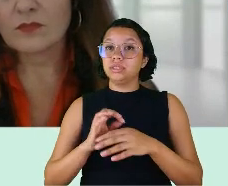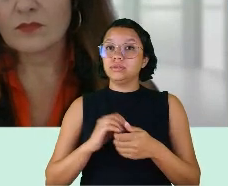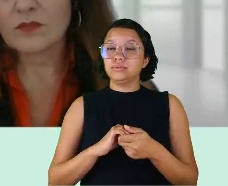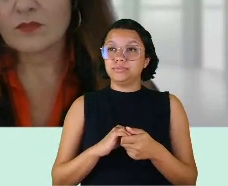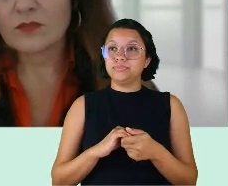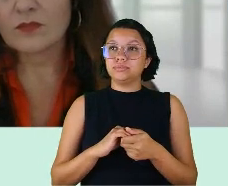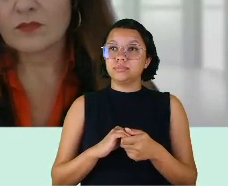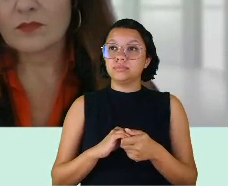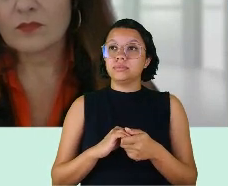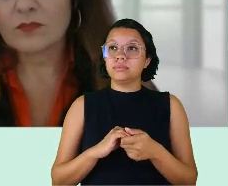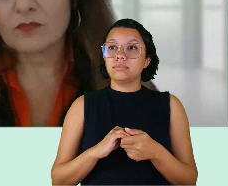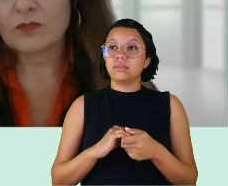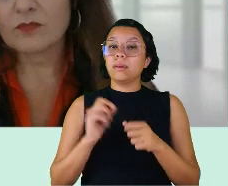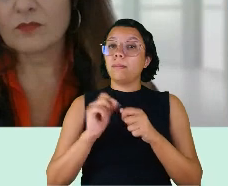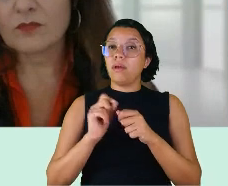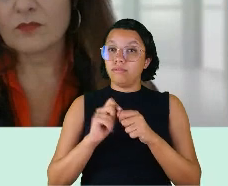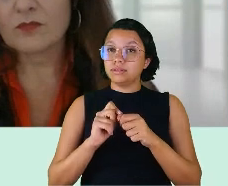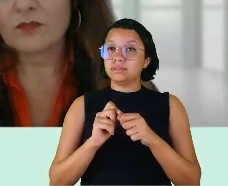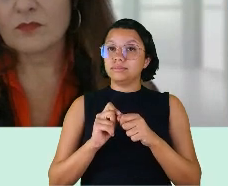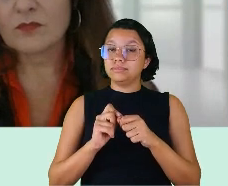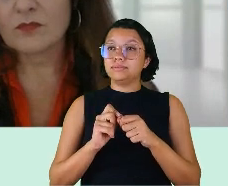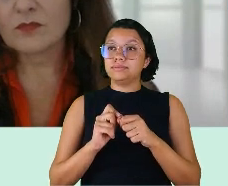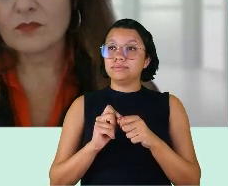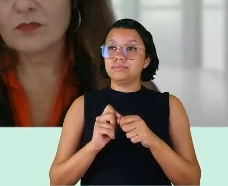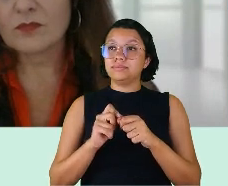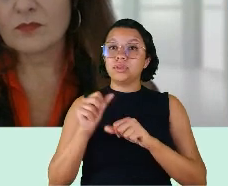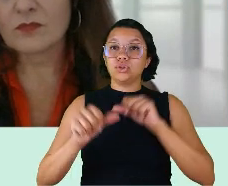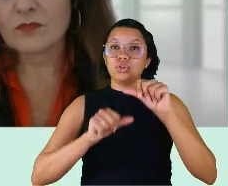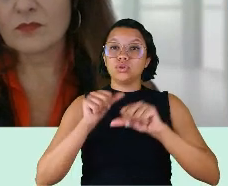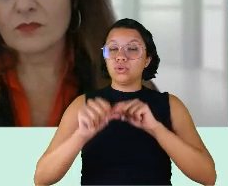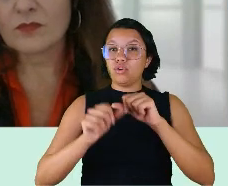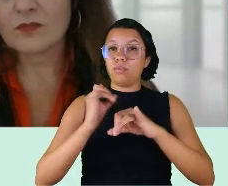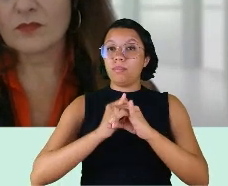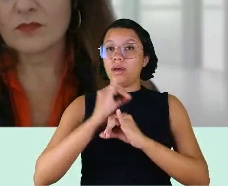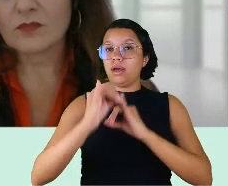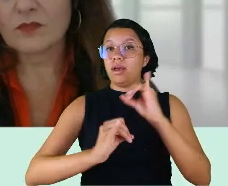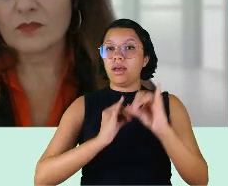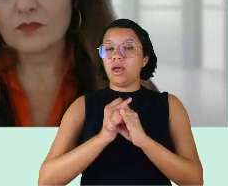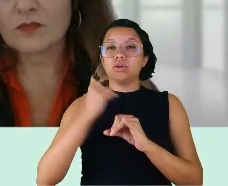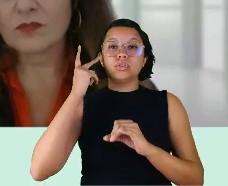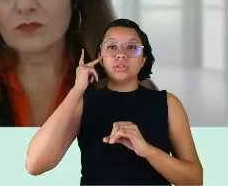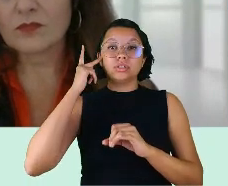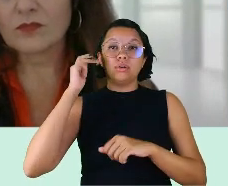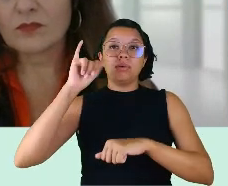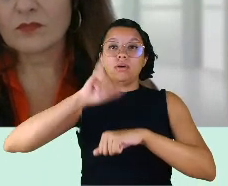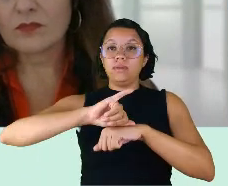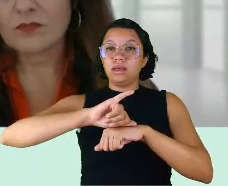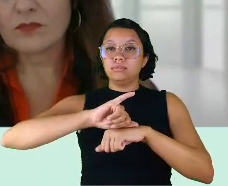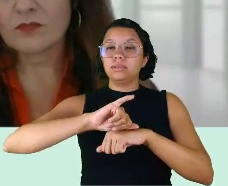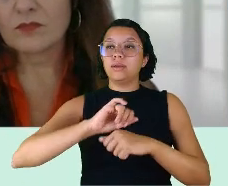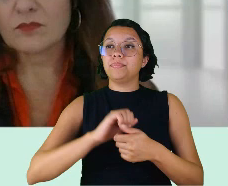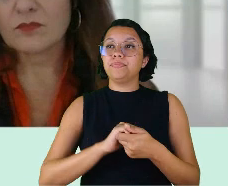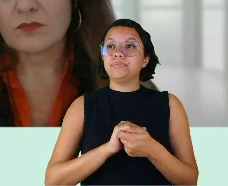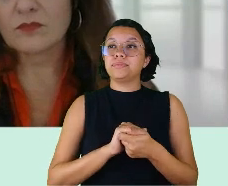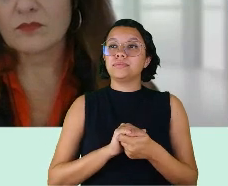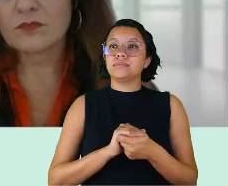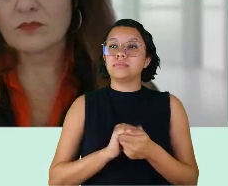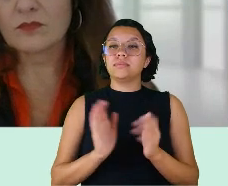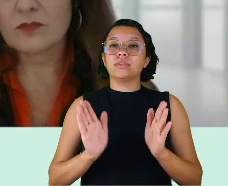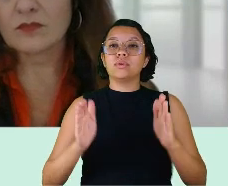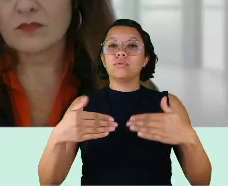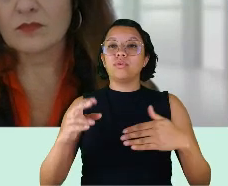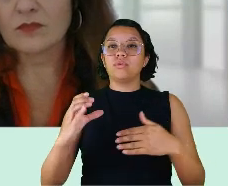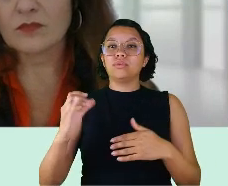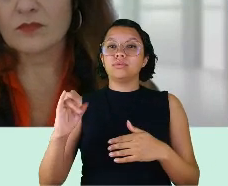físicos para digitalizar, né? São Paulo, aqui, a capital, o